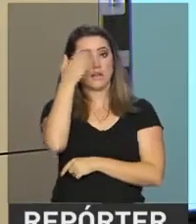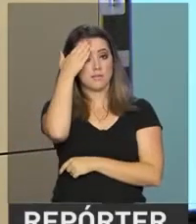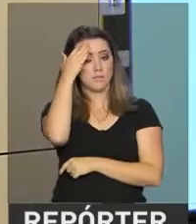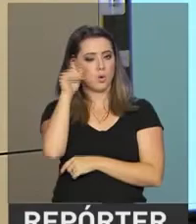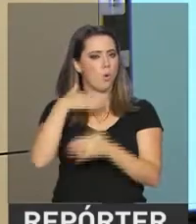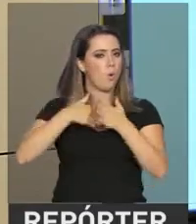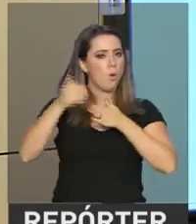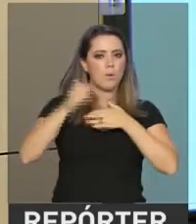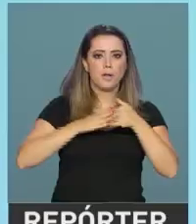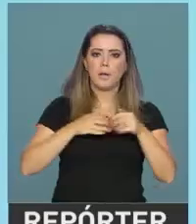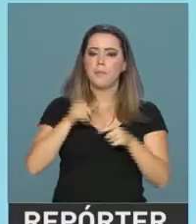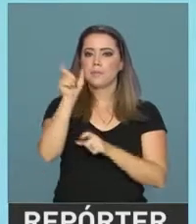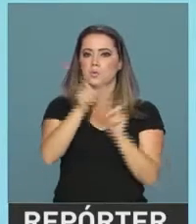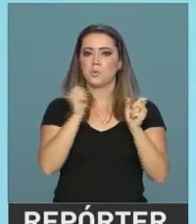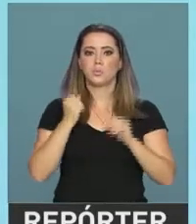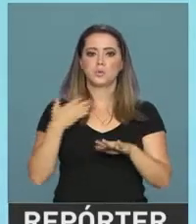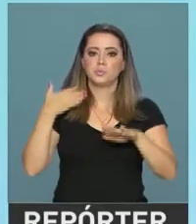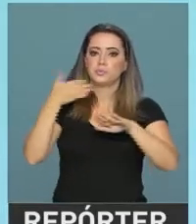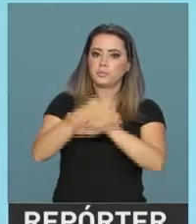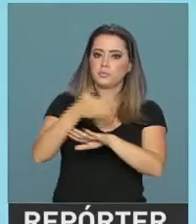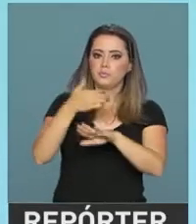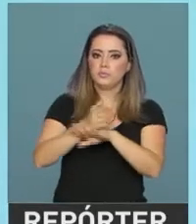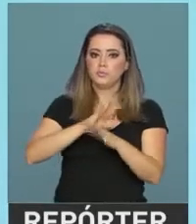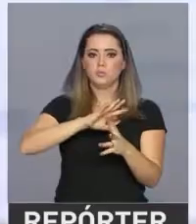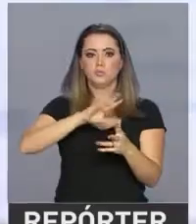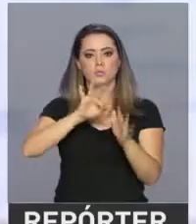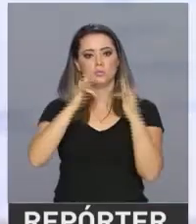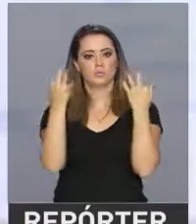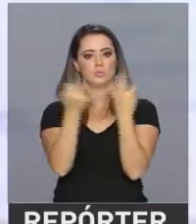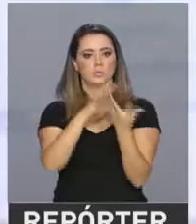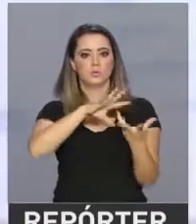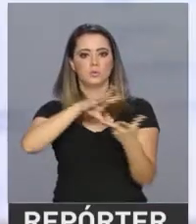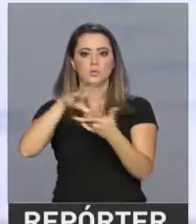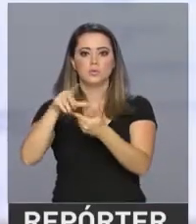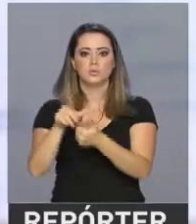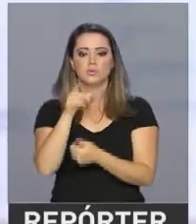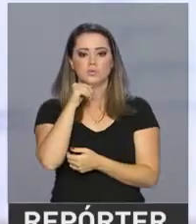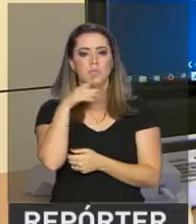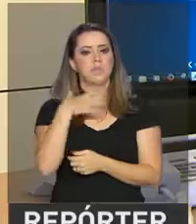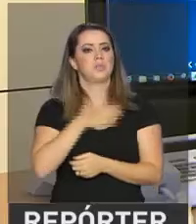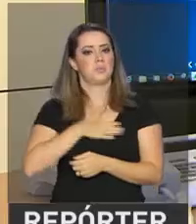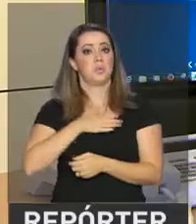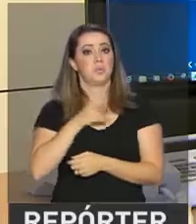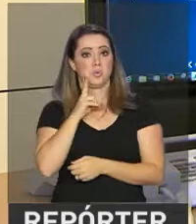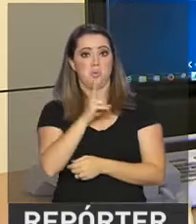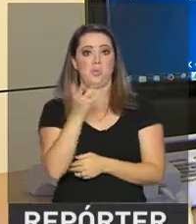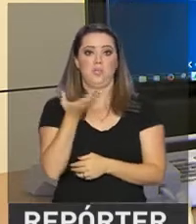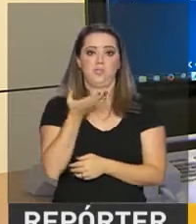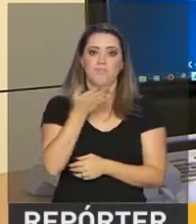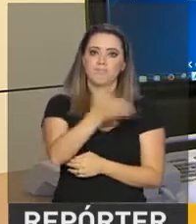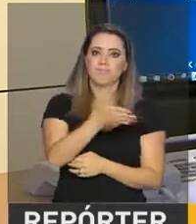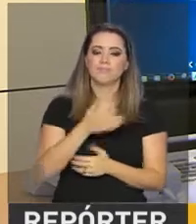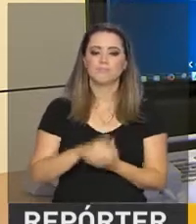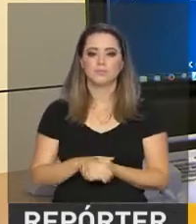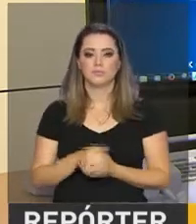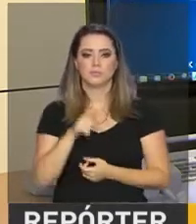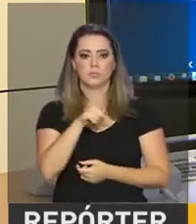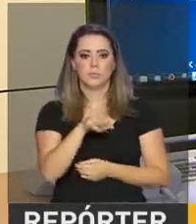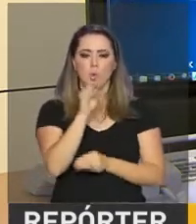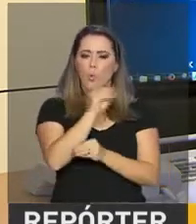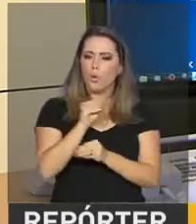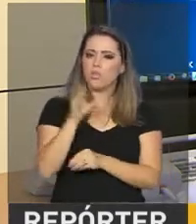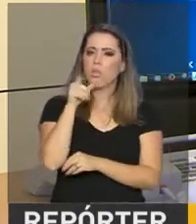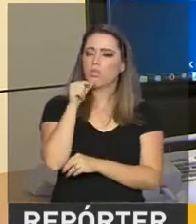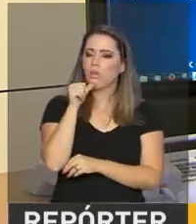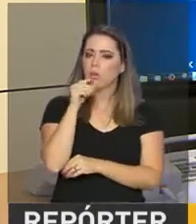qualquer pessoa poderia participar do fórum mundial da água ela logo se interessou ao interesse pela água por cuidar da água